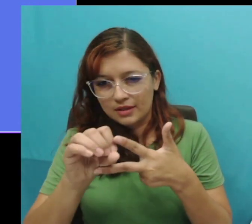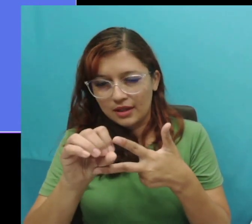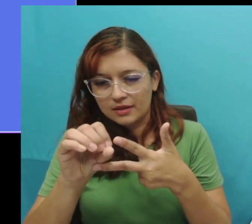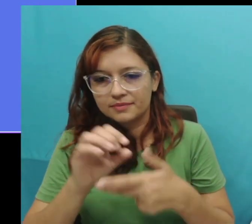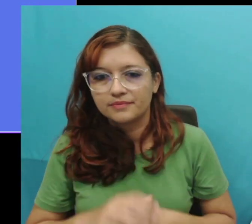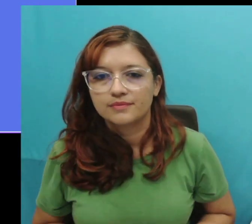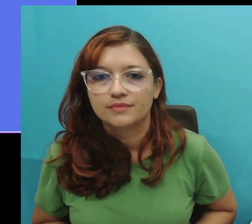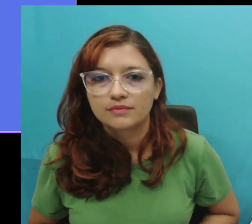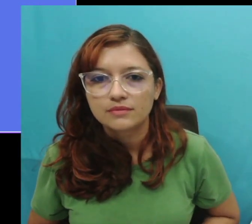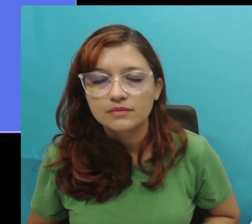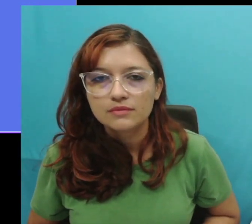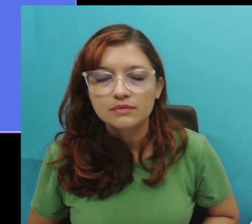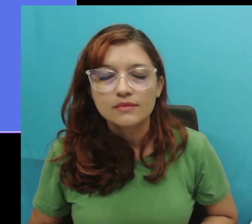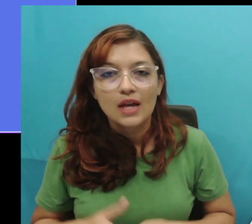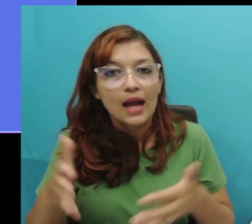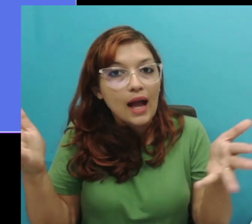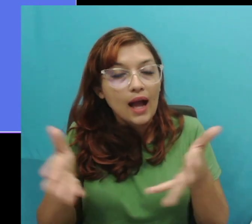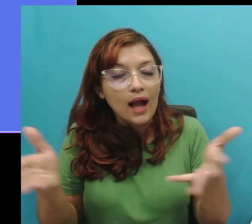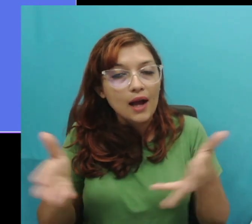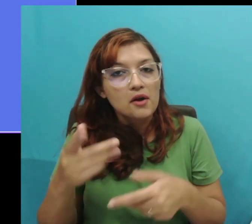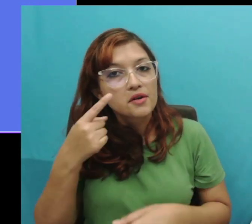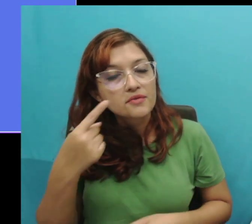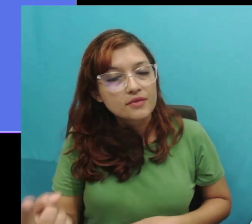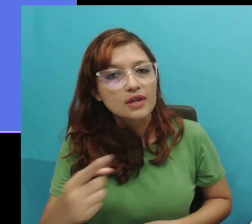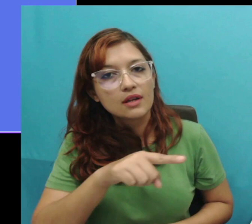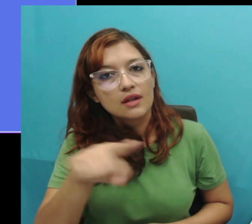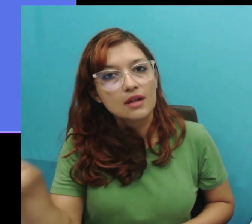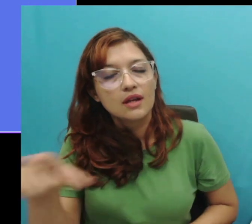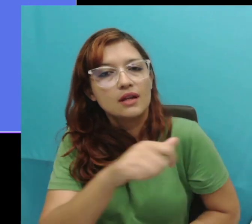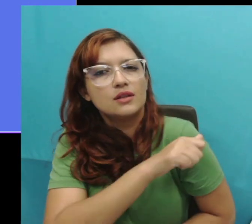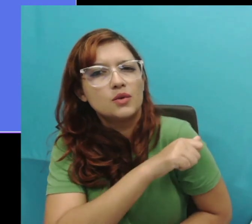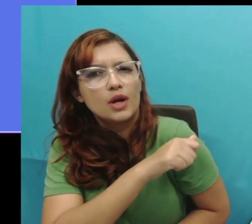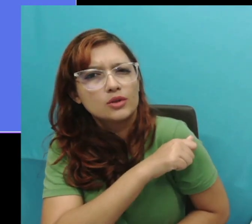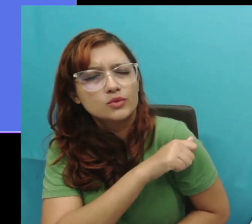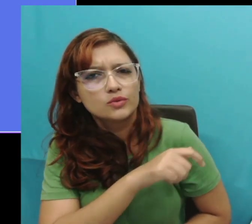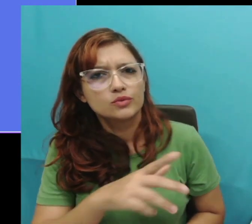e baseadas nas competências do Enem.